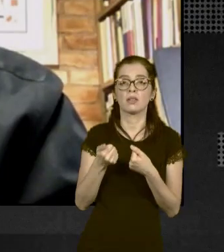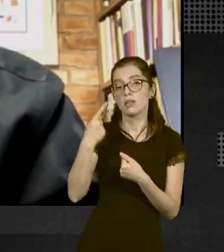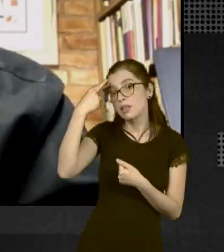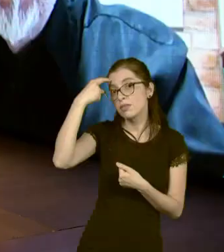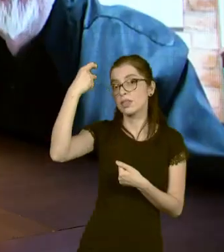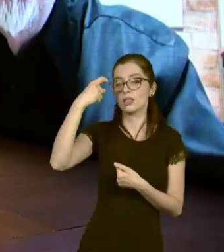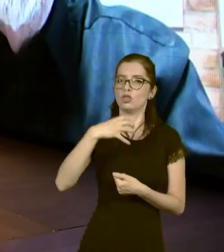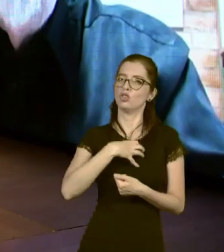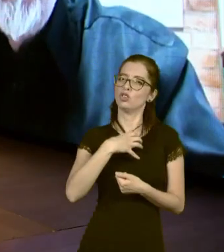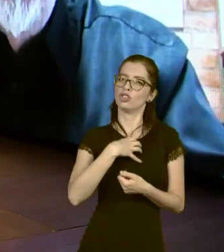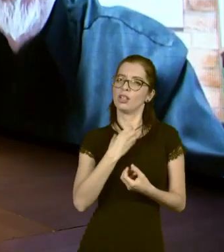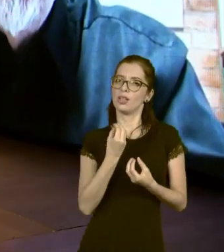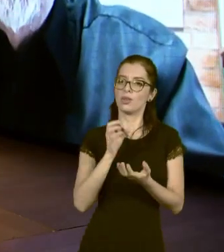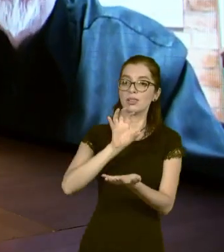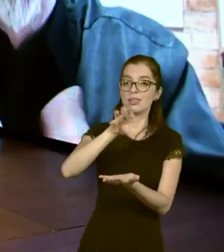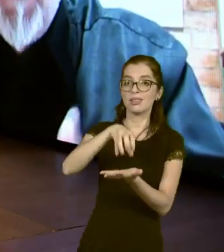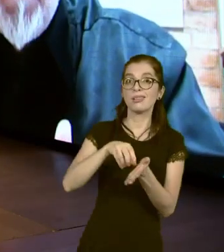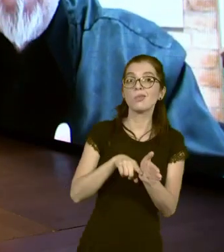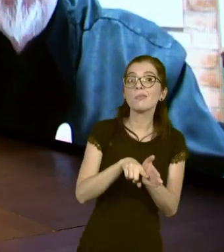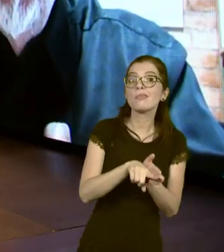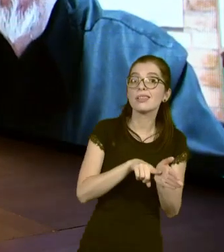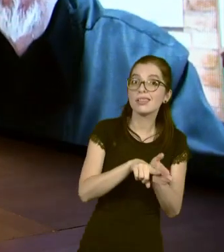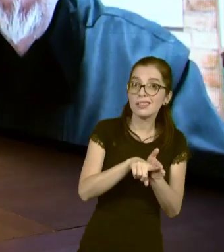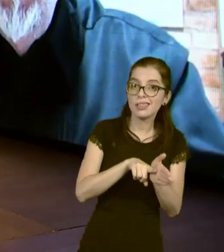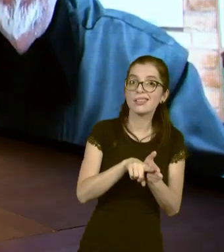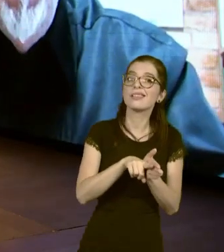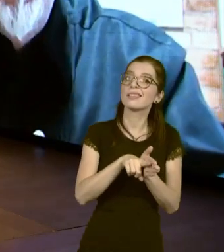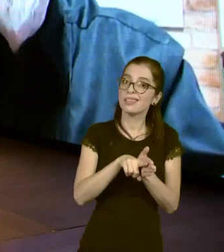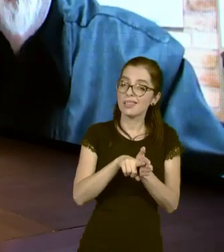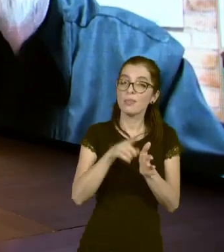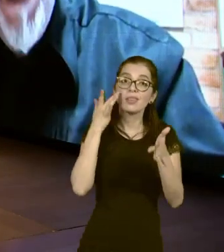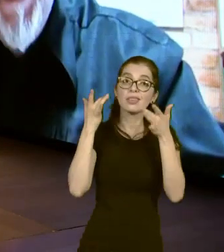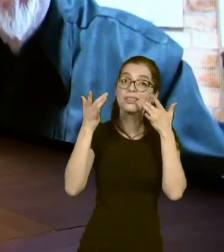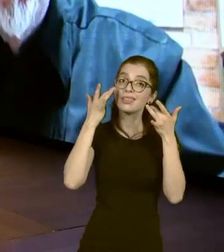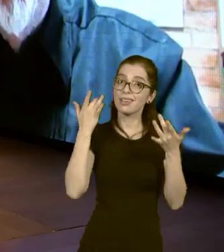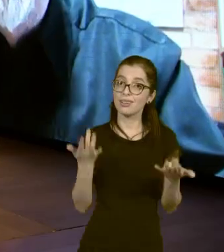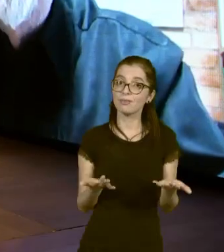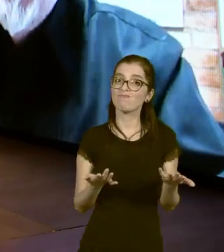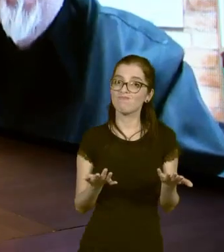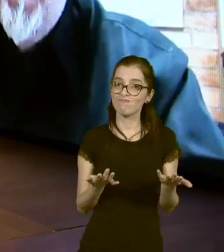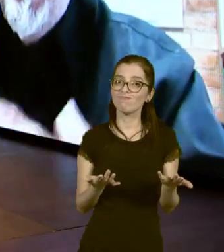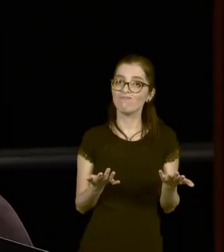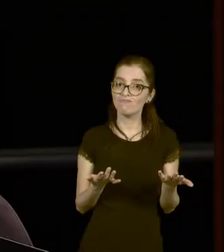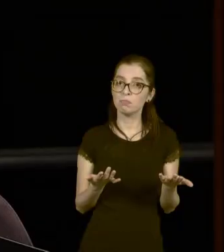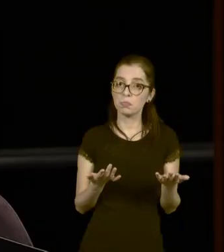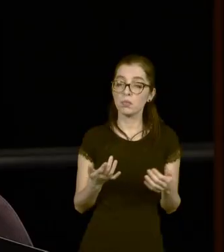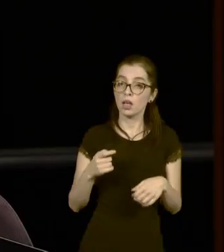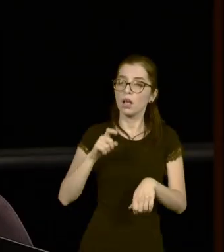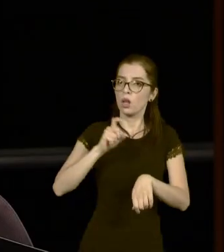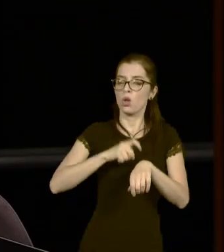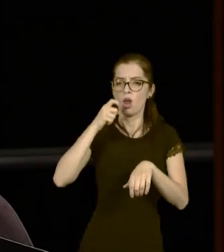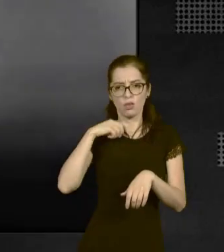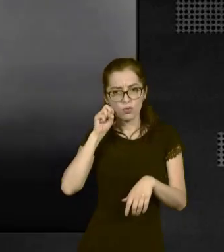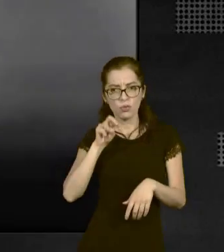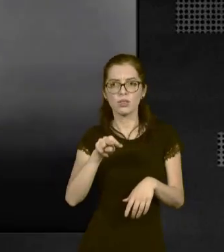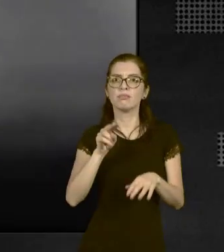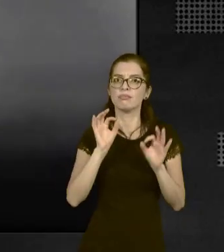da excelência do trabalho, de como a pesquisa toda que ele queria fazer com o ator, então o SESC oferece para